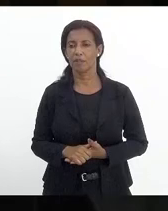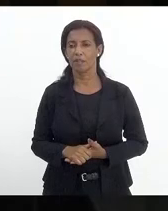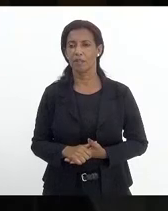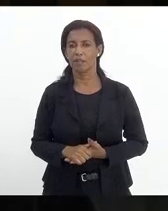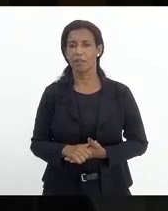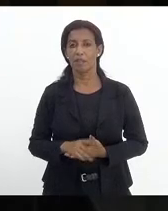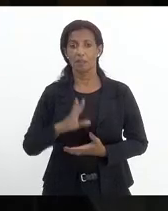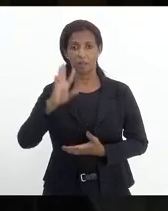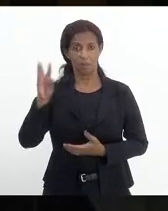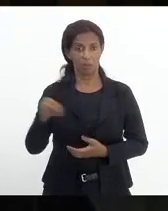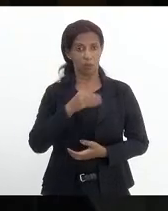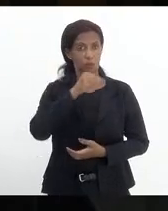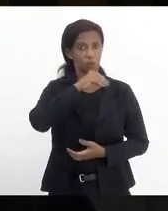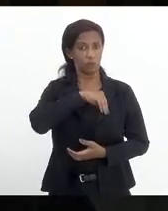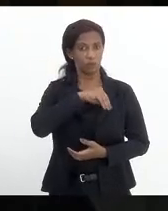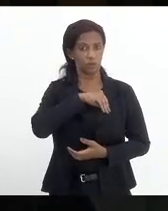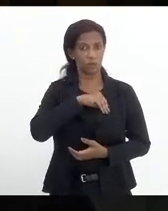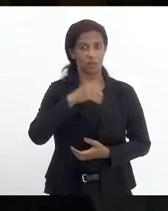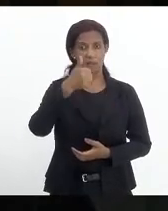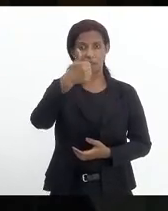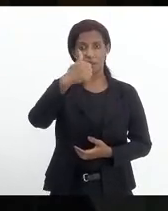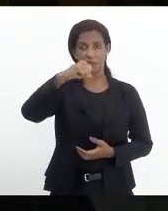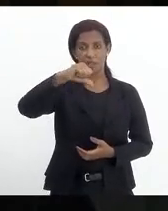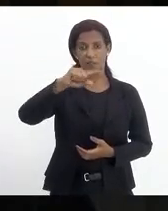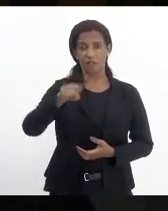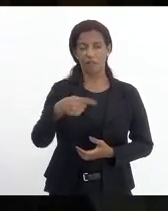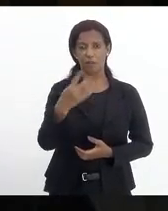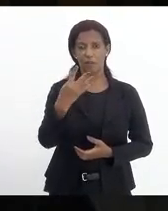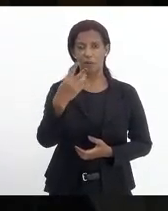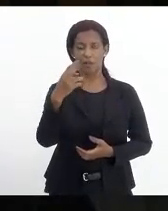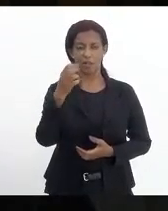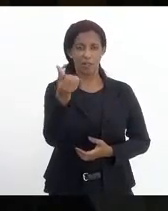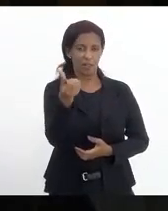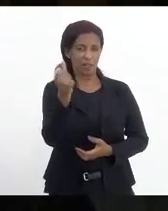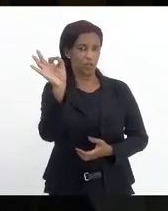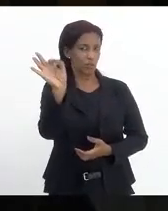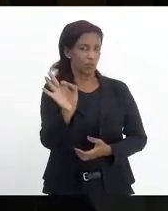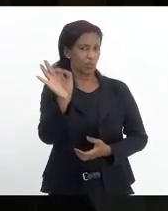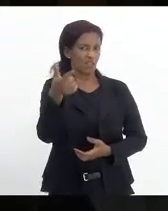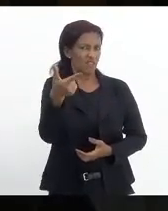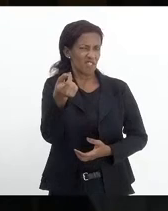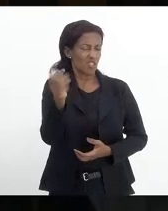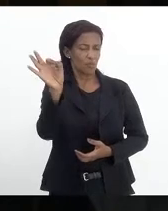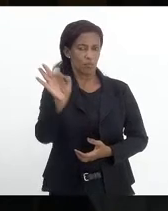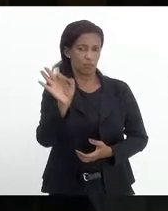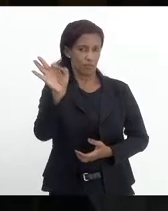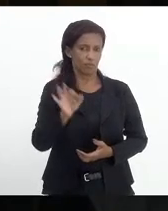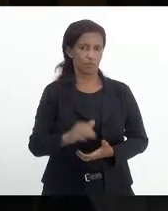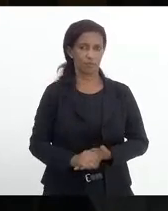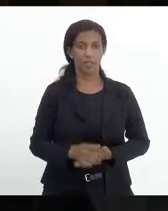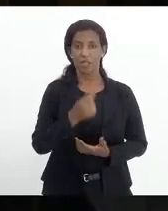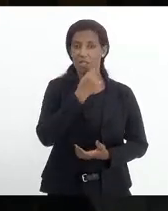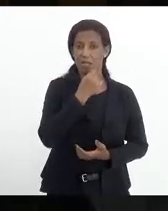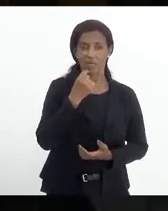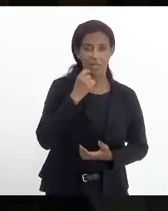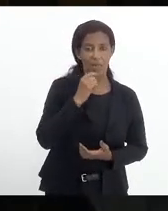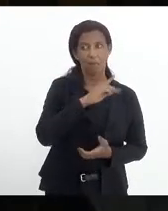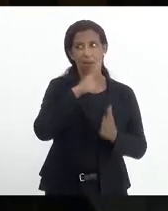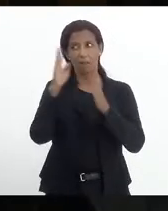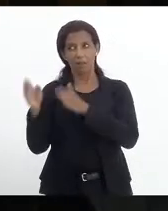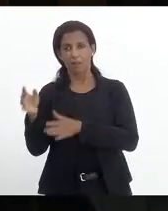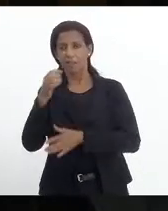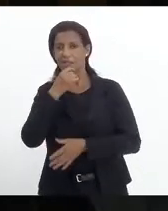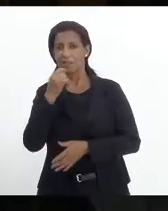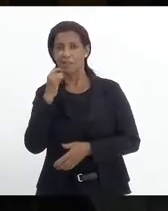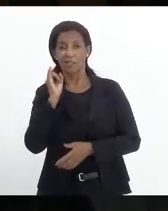reposição salarial é 19,40 e Seis por cento e vinte por cento de setembro de Setembro